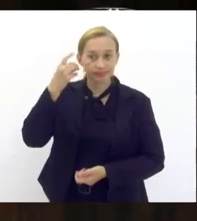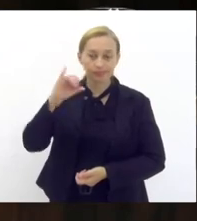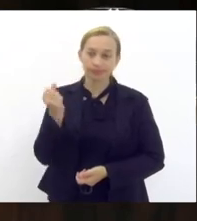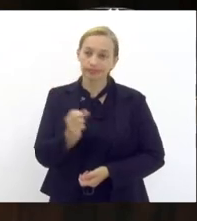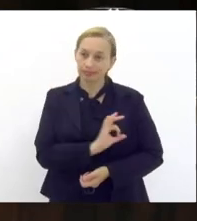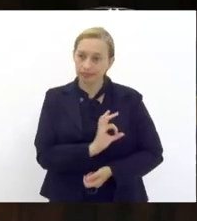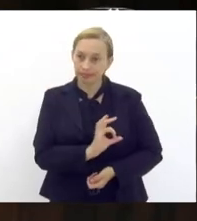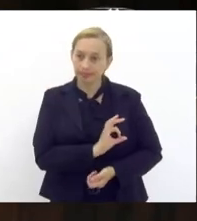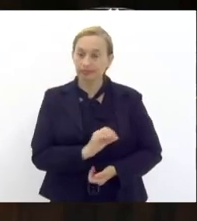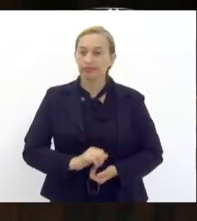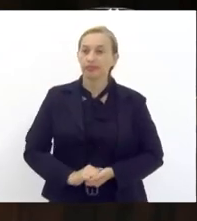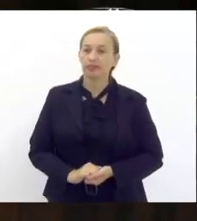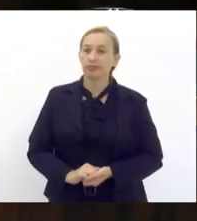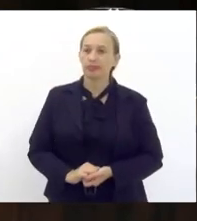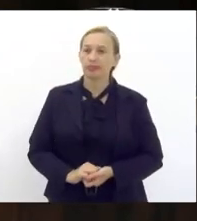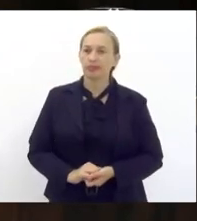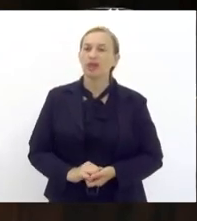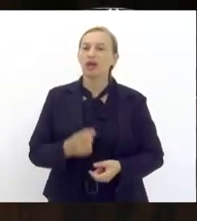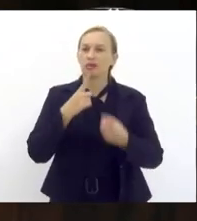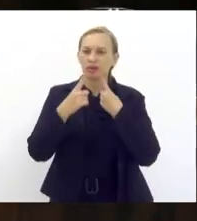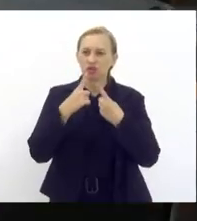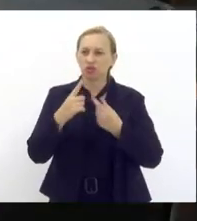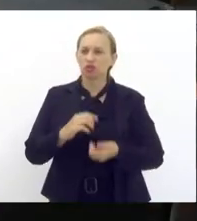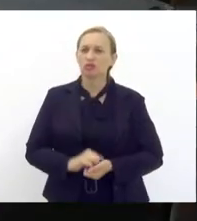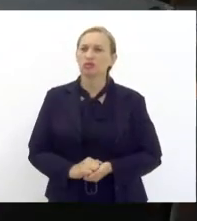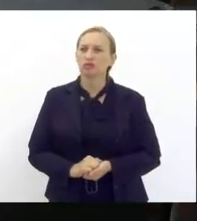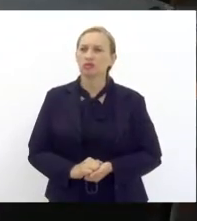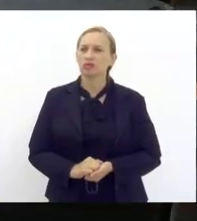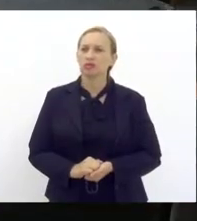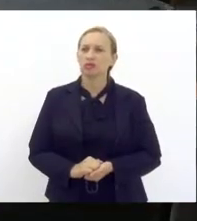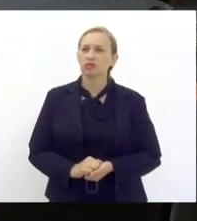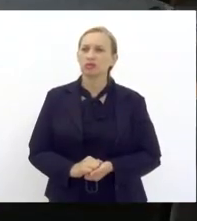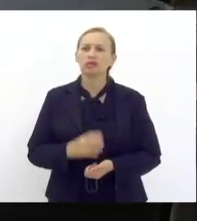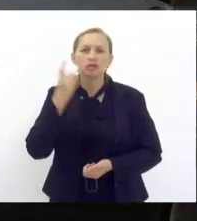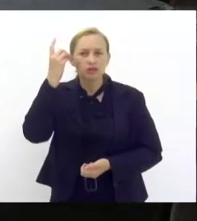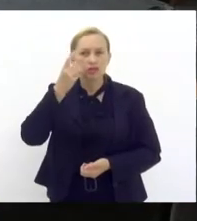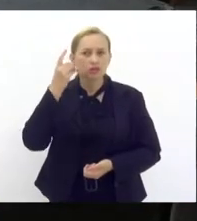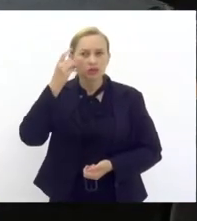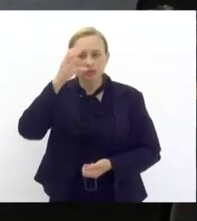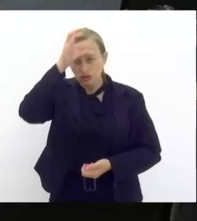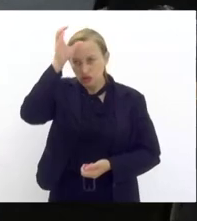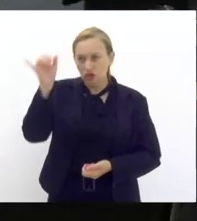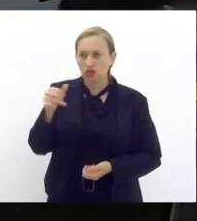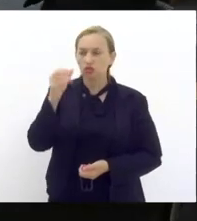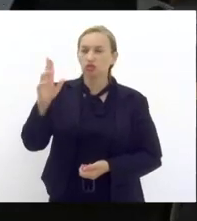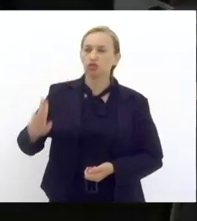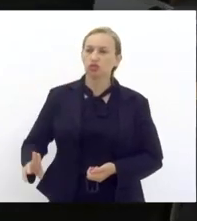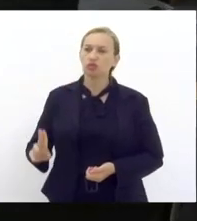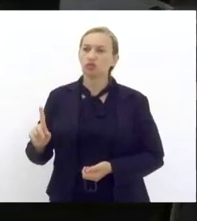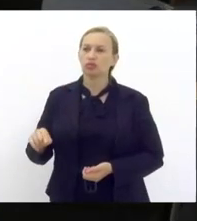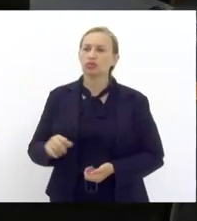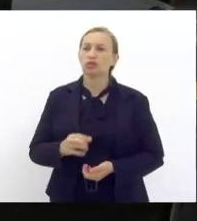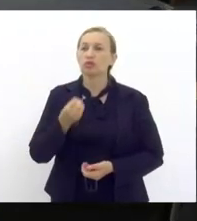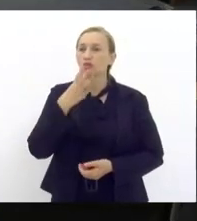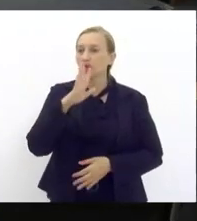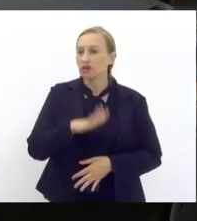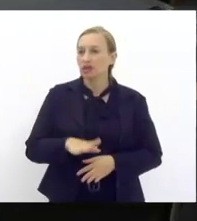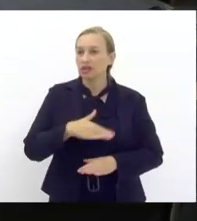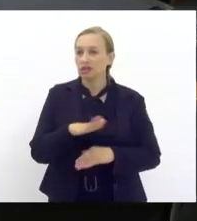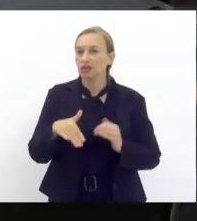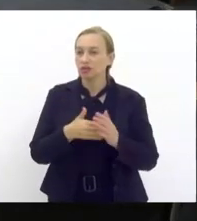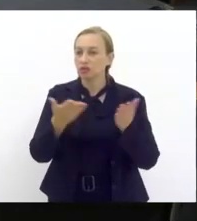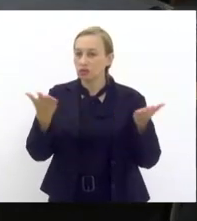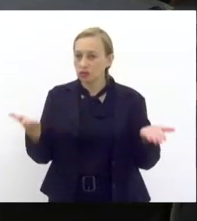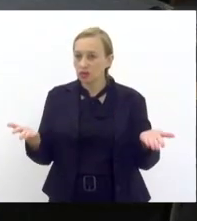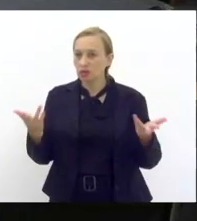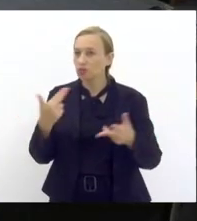Rocha. Para discutir, deputada Tia Ju. Boa tarde a todos e